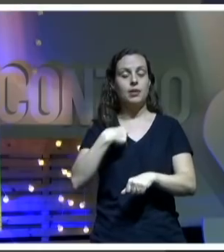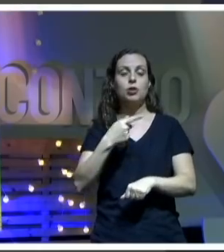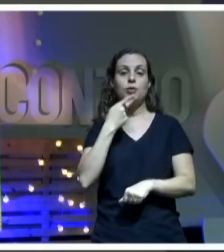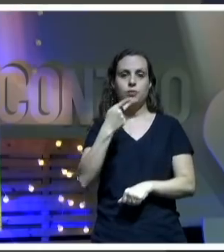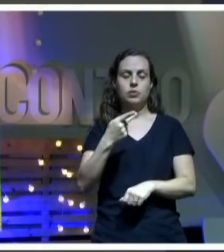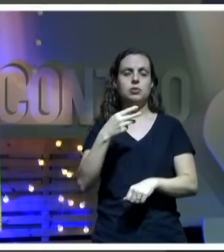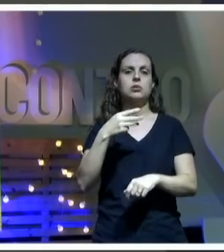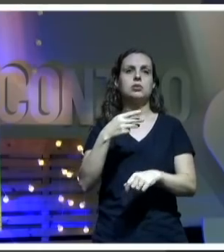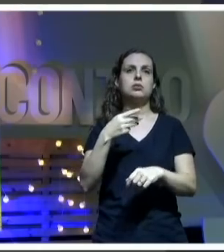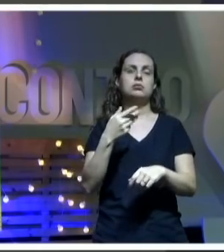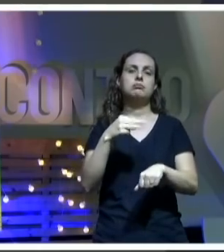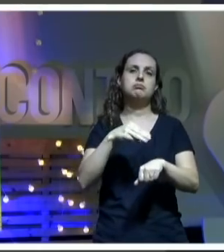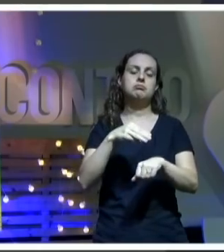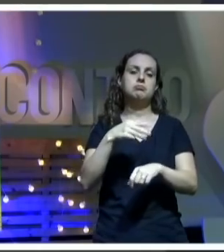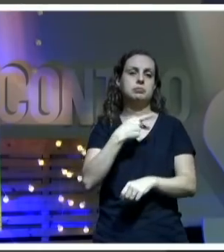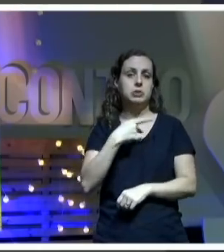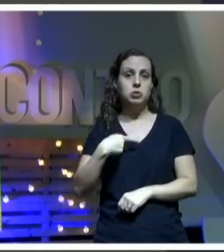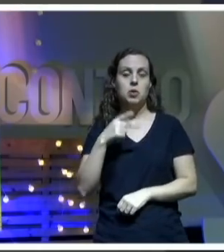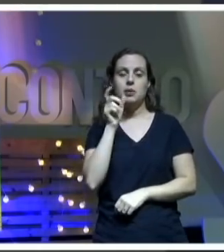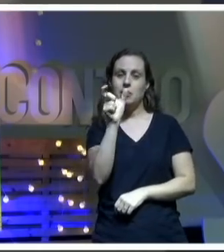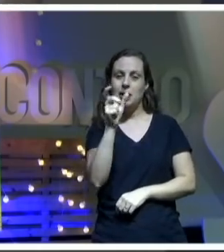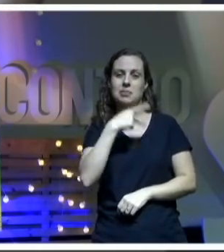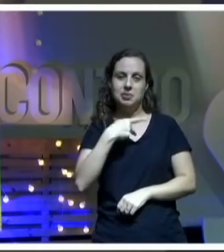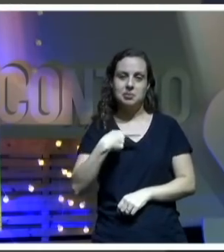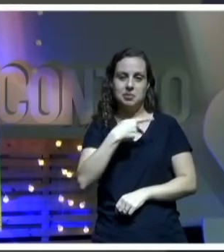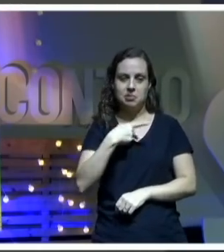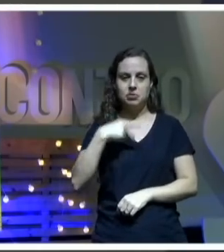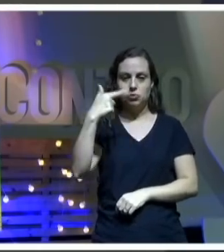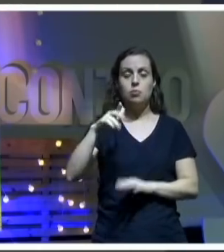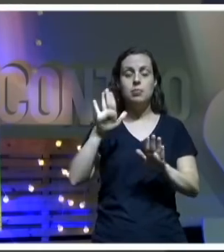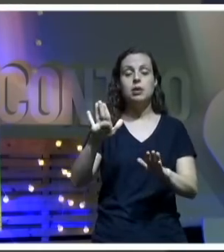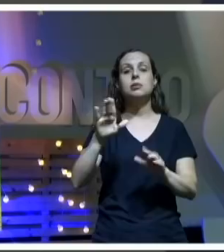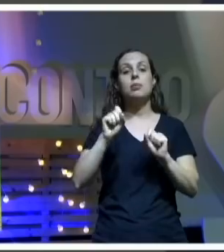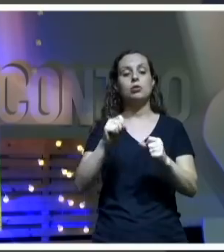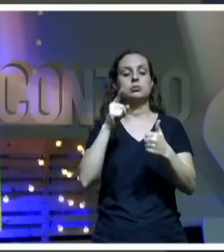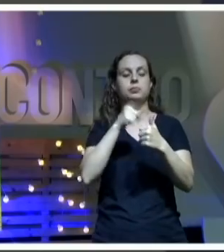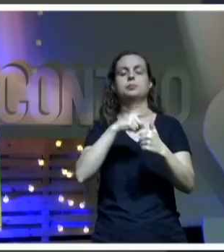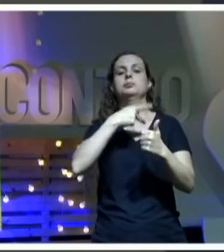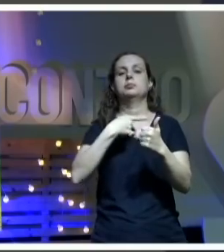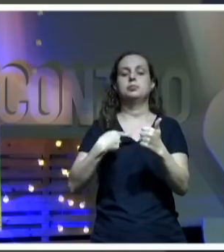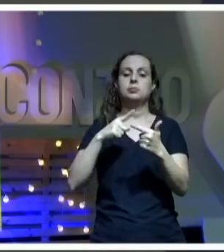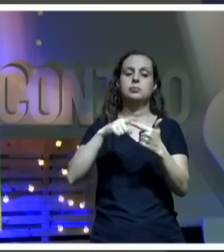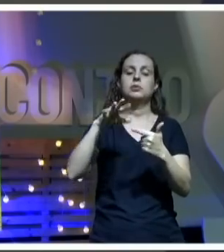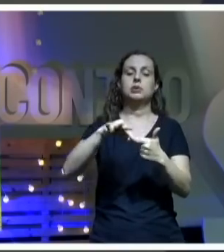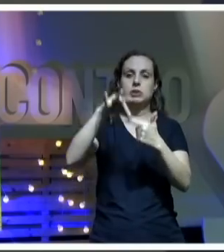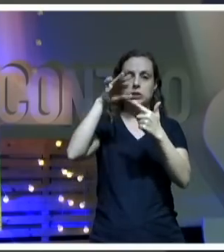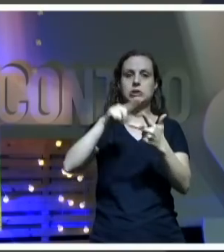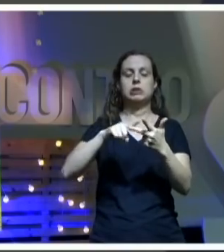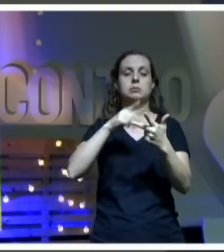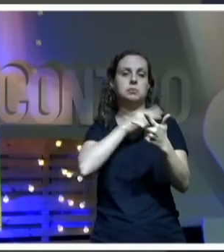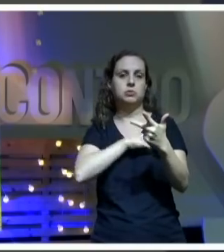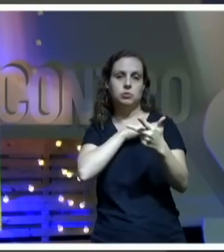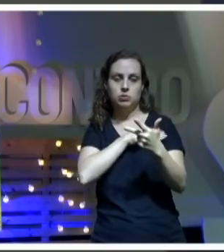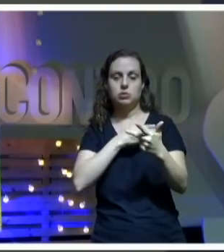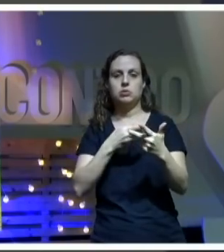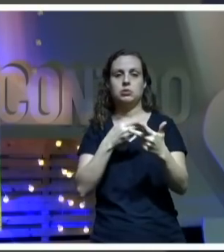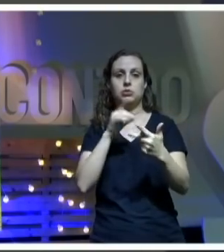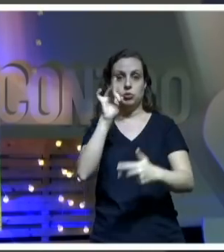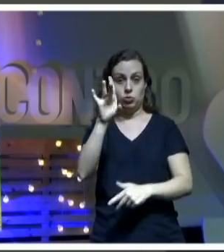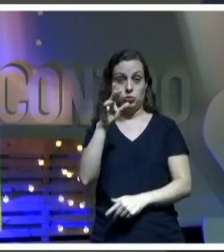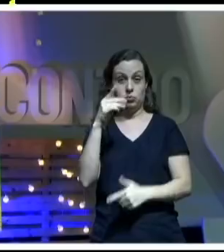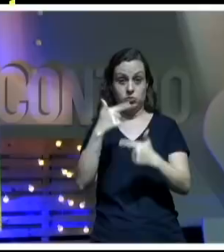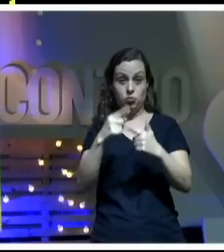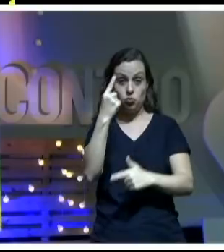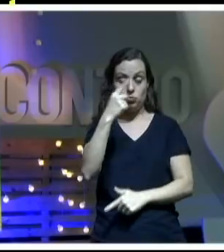mas sendo substituído por obreiro líder missionário pra você você não ficar pensando que é um problema só dos pastores ordenados